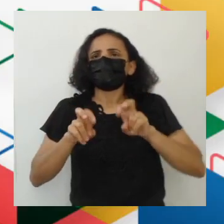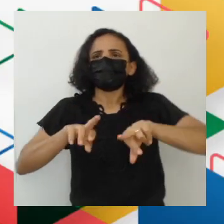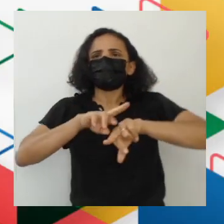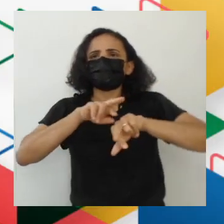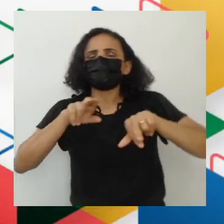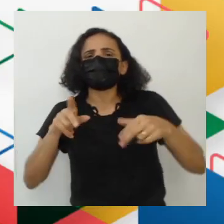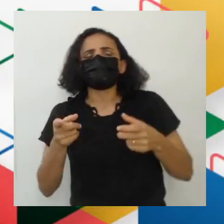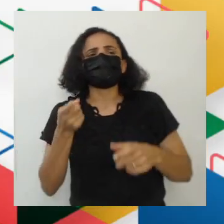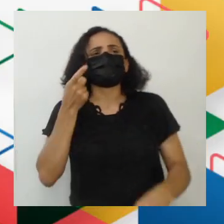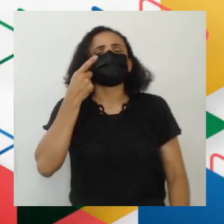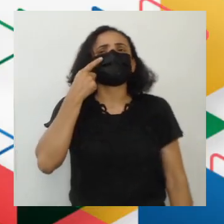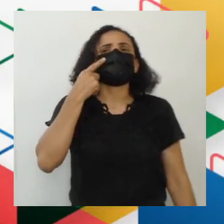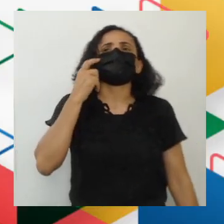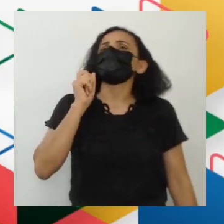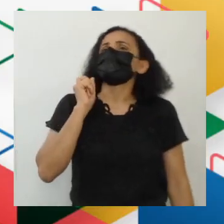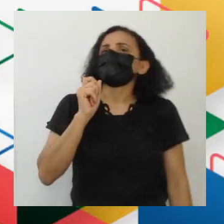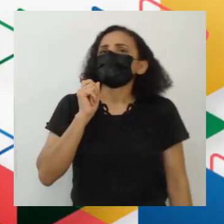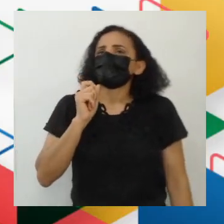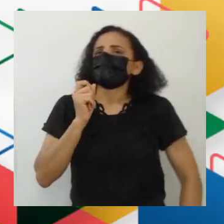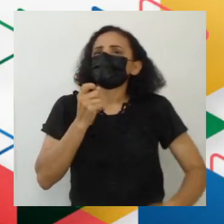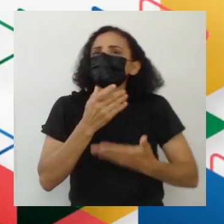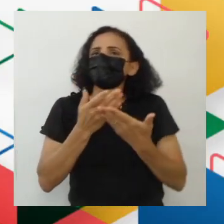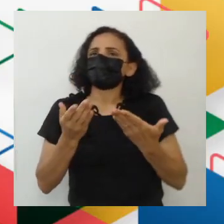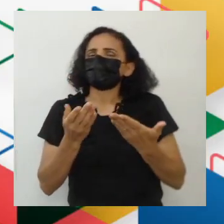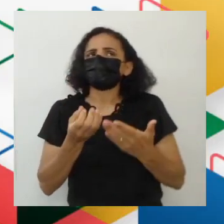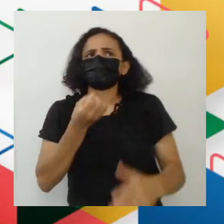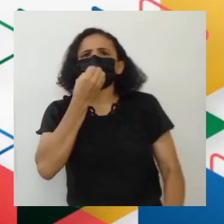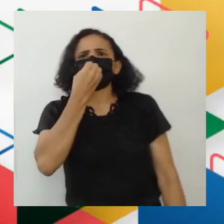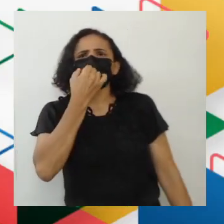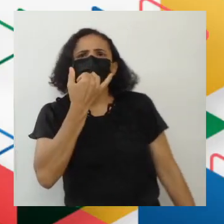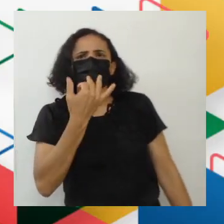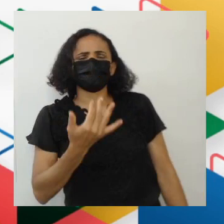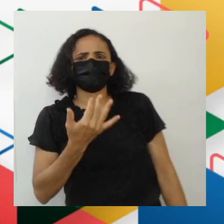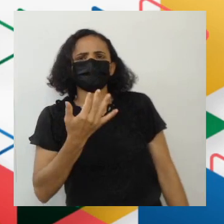Muitos se debatem acerca dos benefícios.